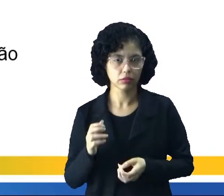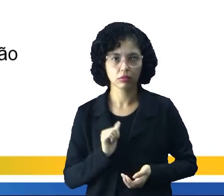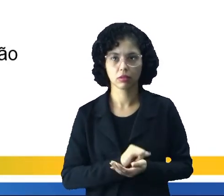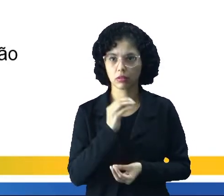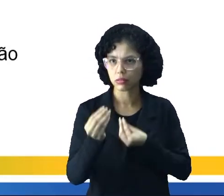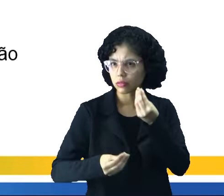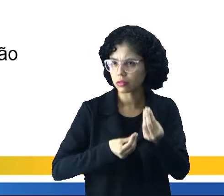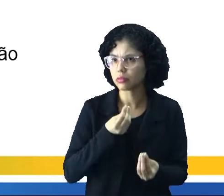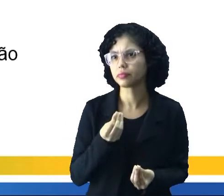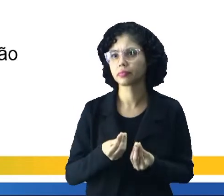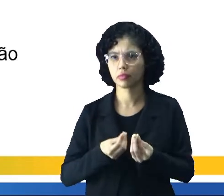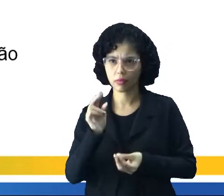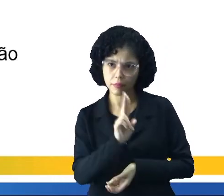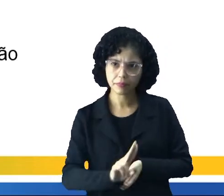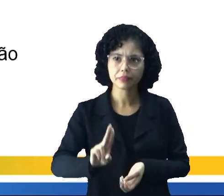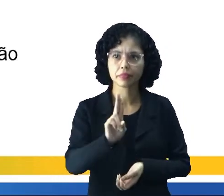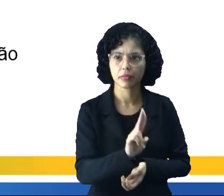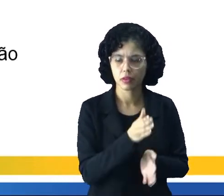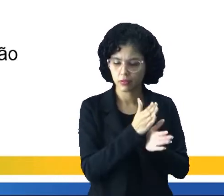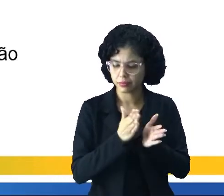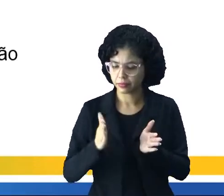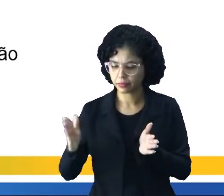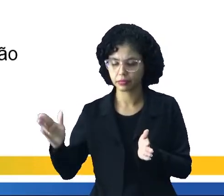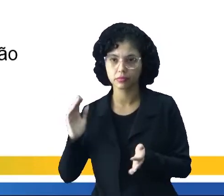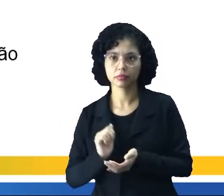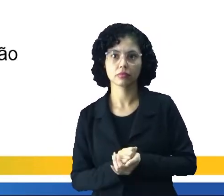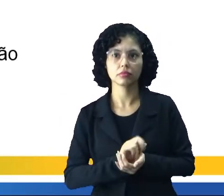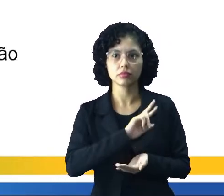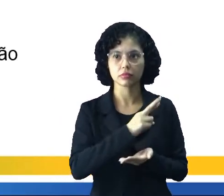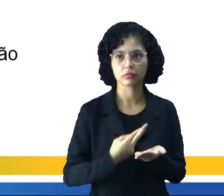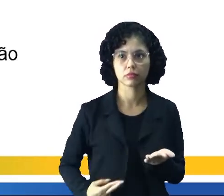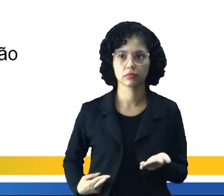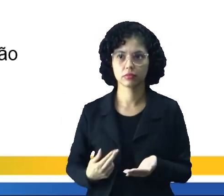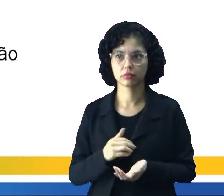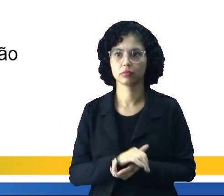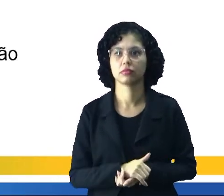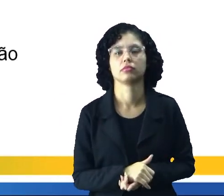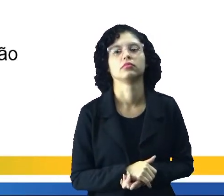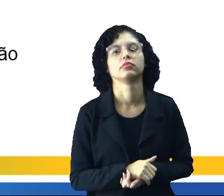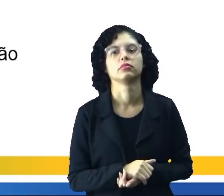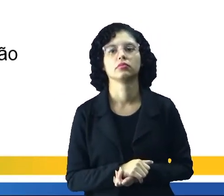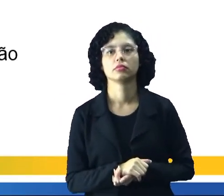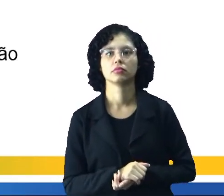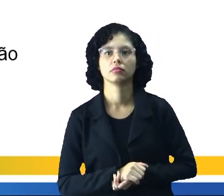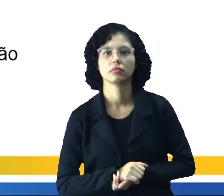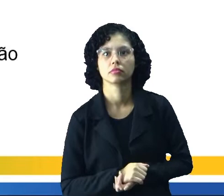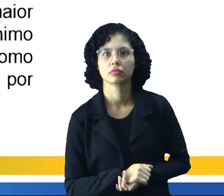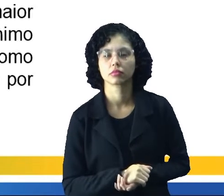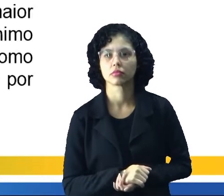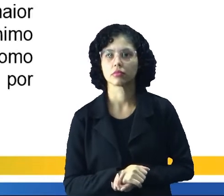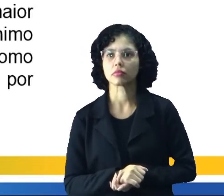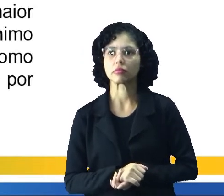né, como eles vão sendo citados ao longo da redação textual. Vamos ver aqui no exemplo.